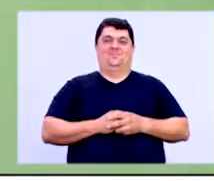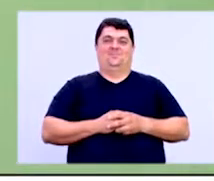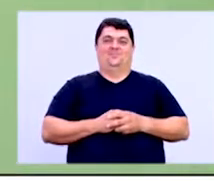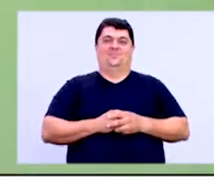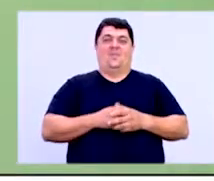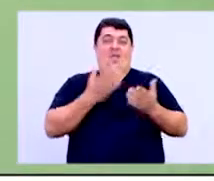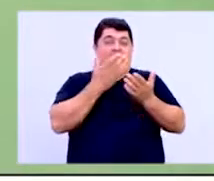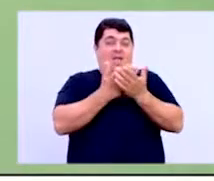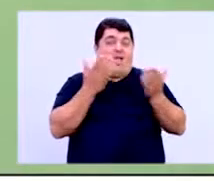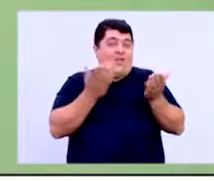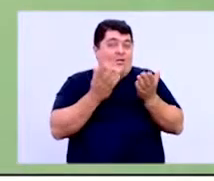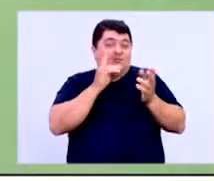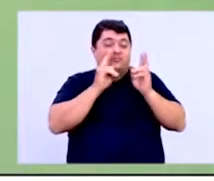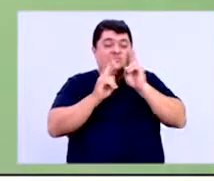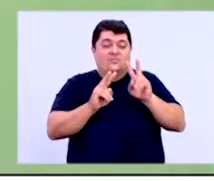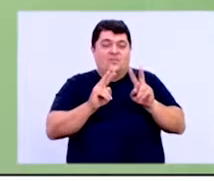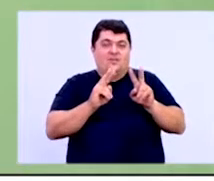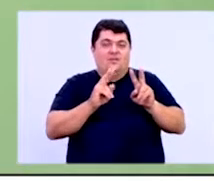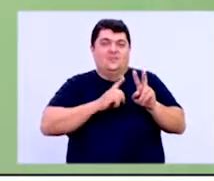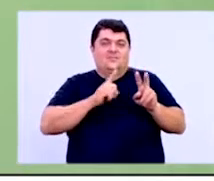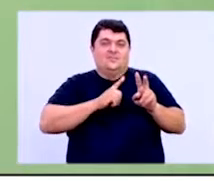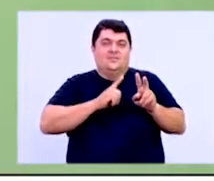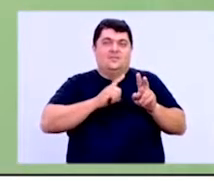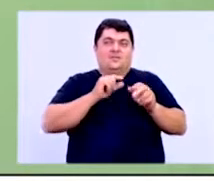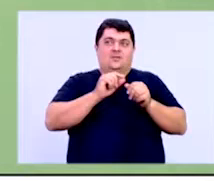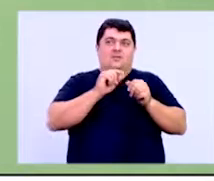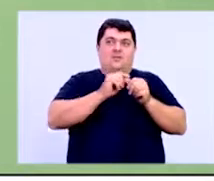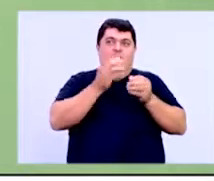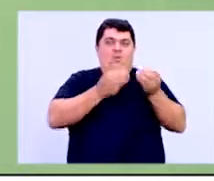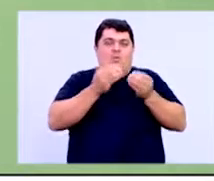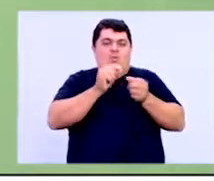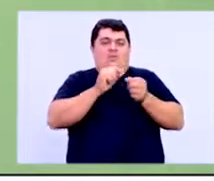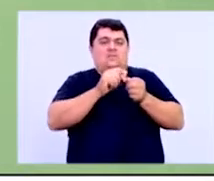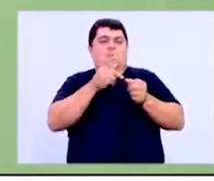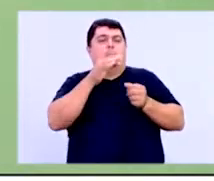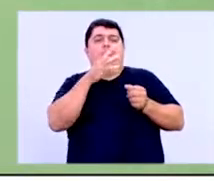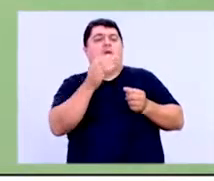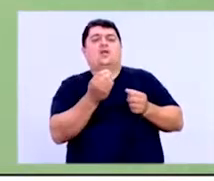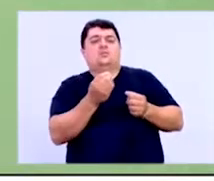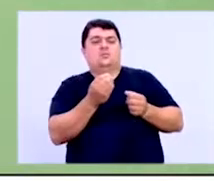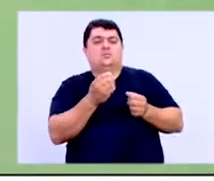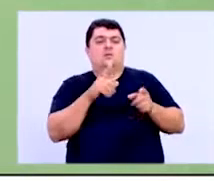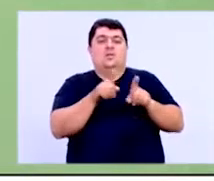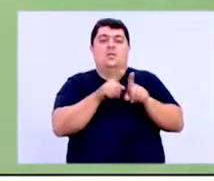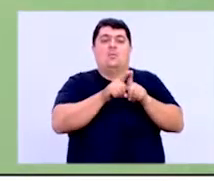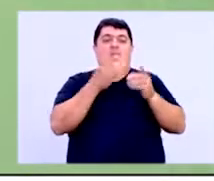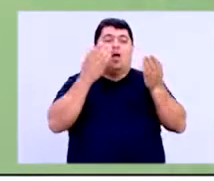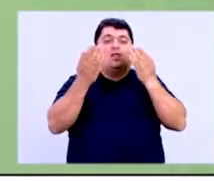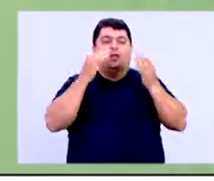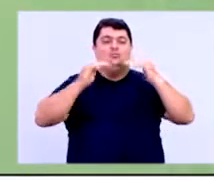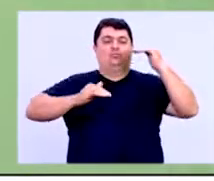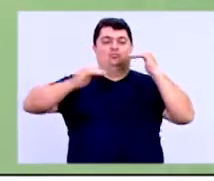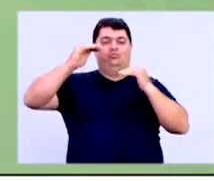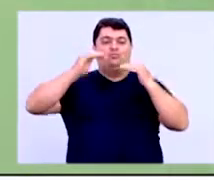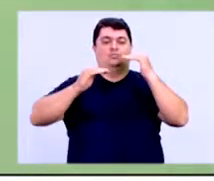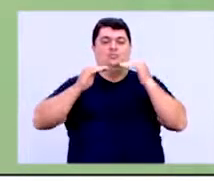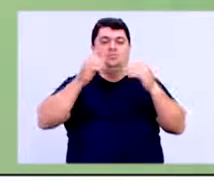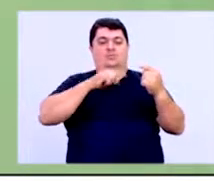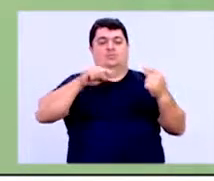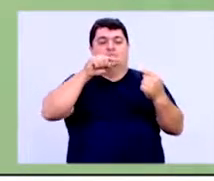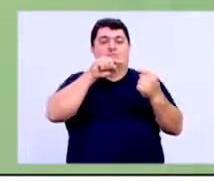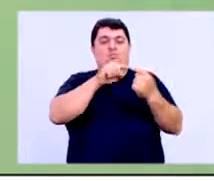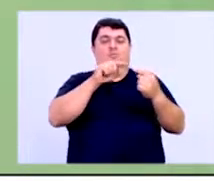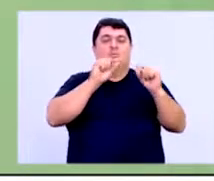Na aula de hoje veremos formação no preço de venda e análise do ponto de equilíbrio. E o objetivo